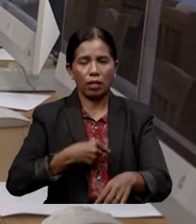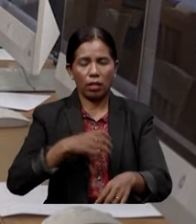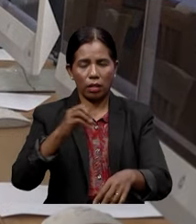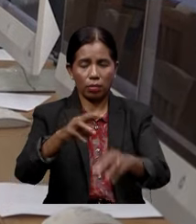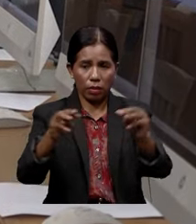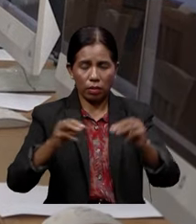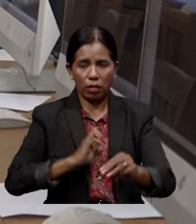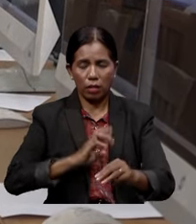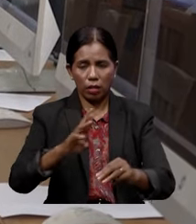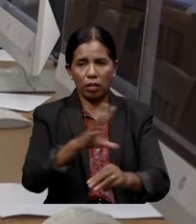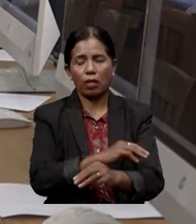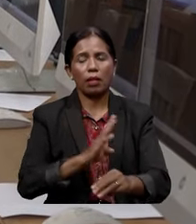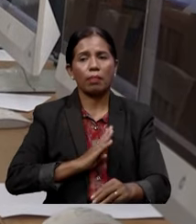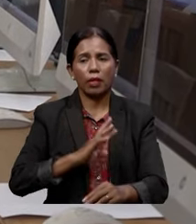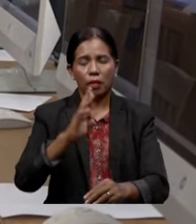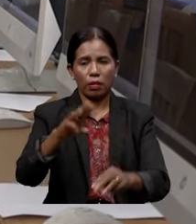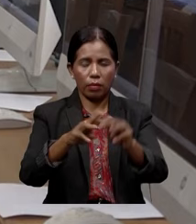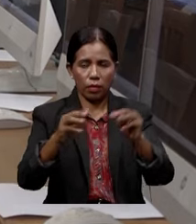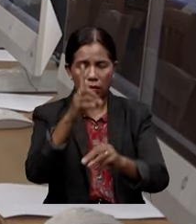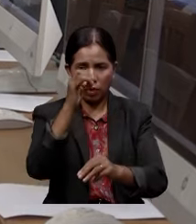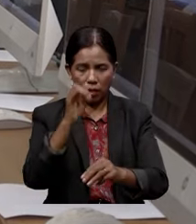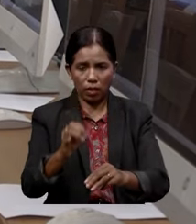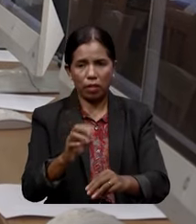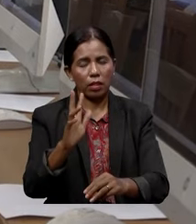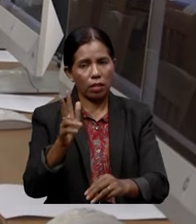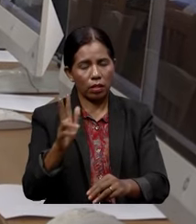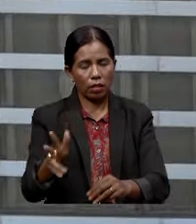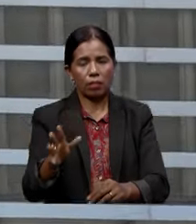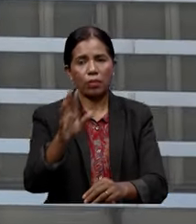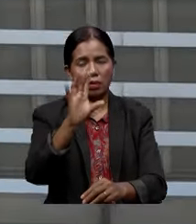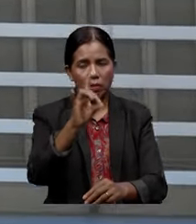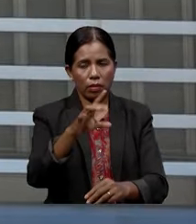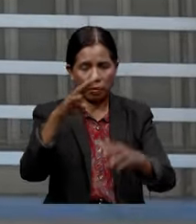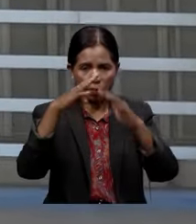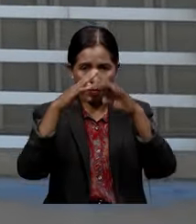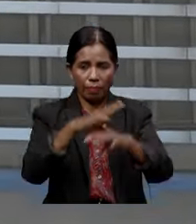Armeira, prisão Becora, município Dili, tornando recenualo,